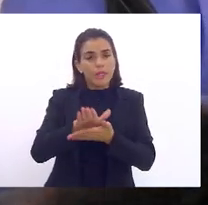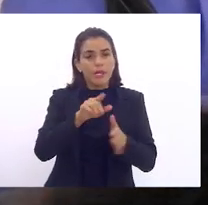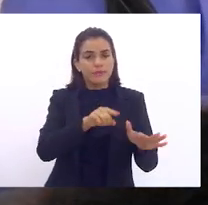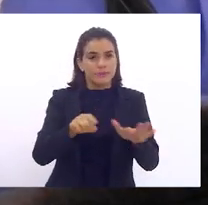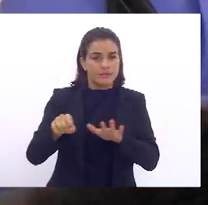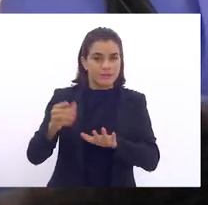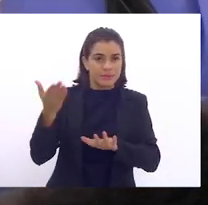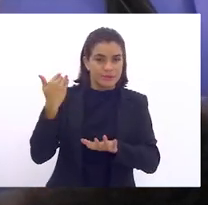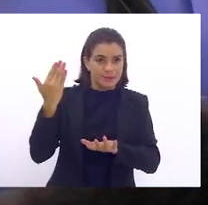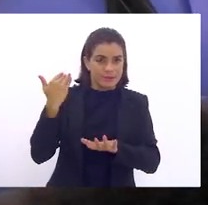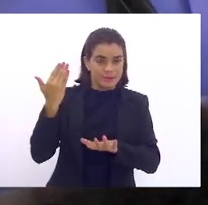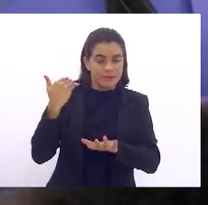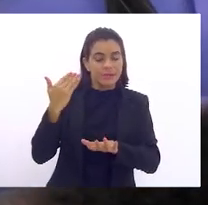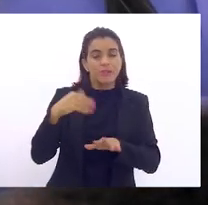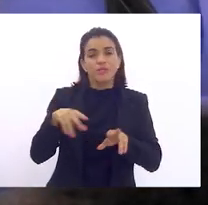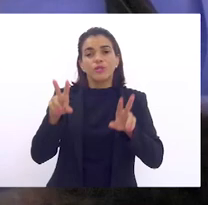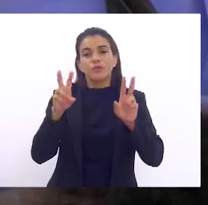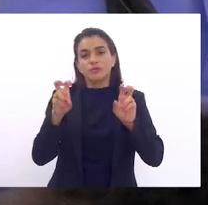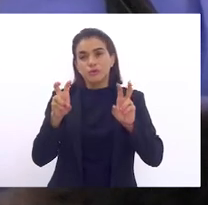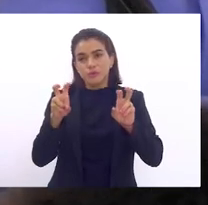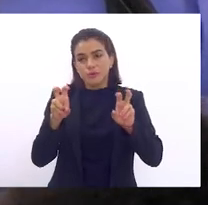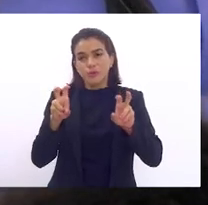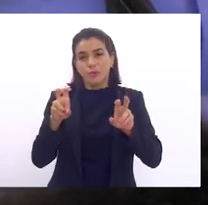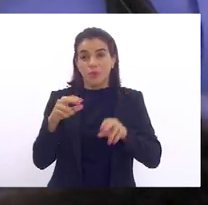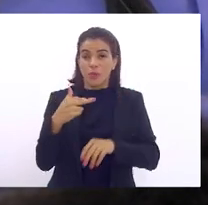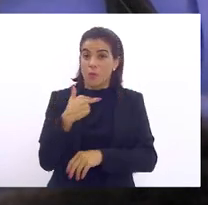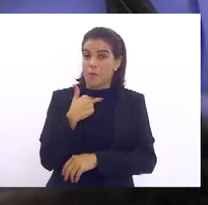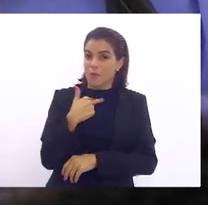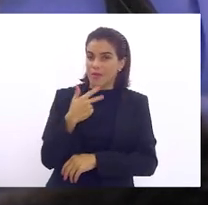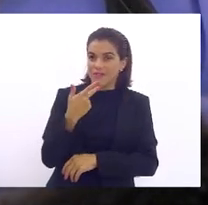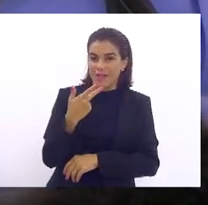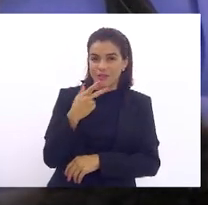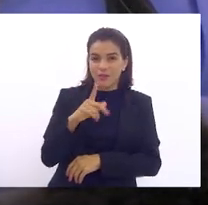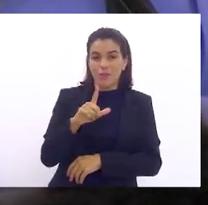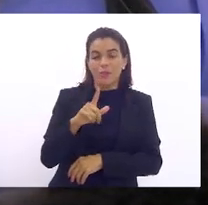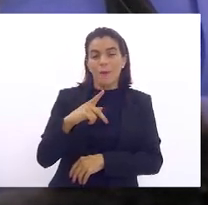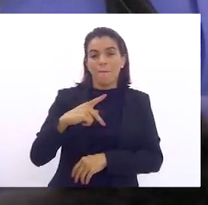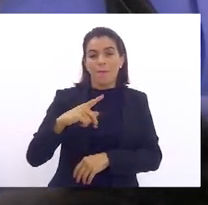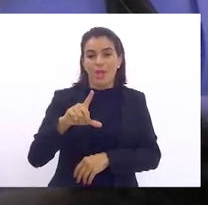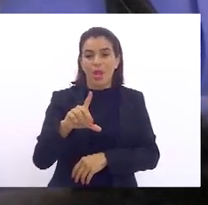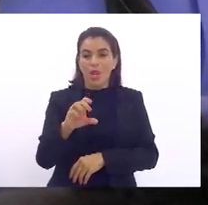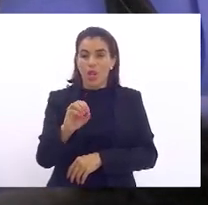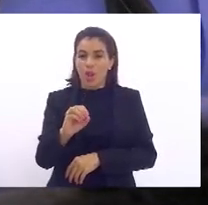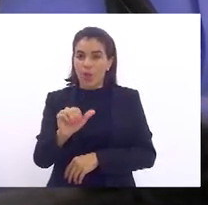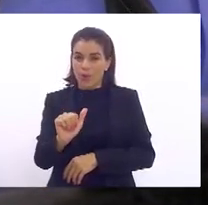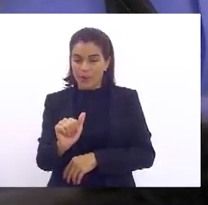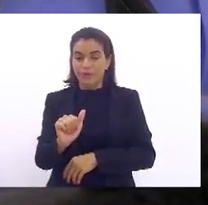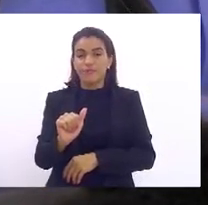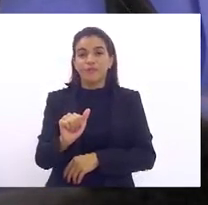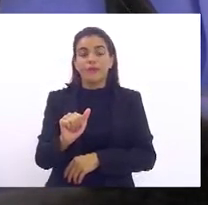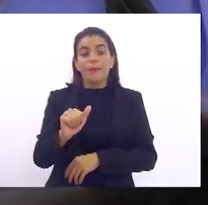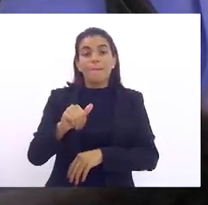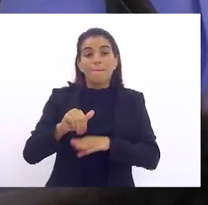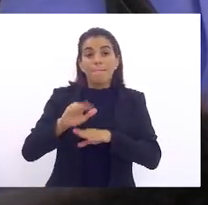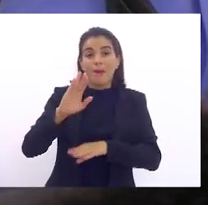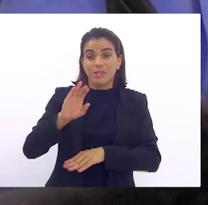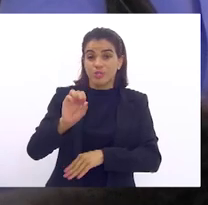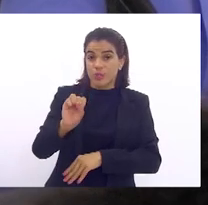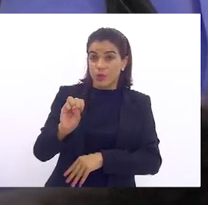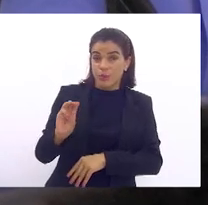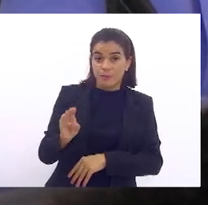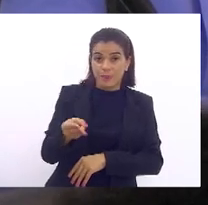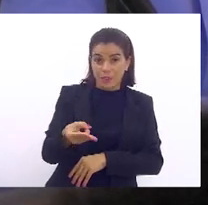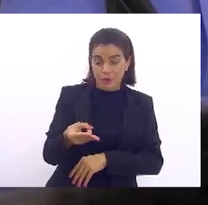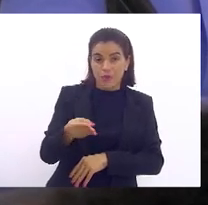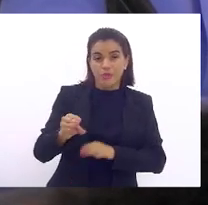passada né então em termos de pelo a gente não pode falar de low ainda mas em termos de pelou a gente já tem aí mais de eh 8 milhões né